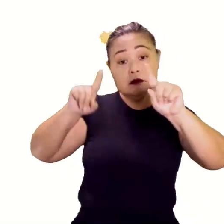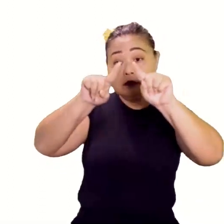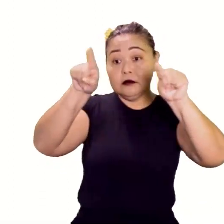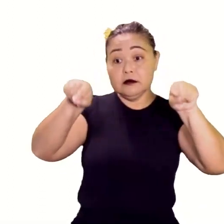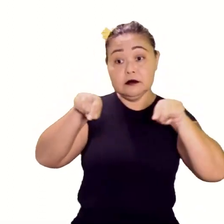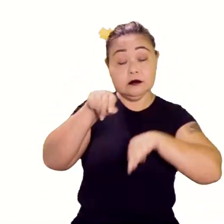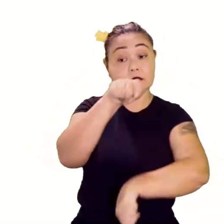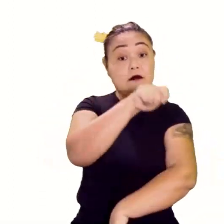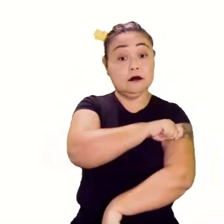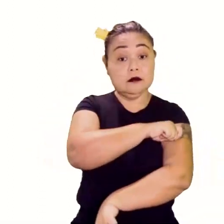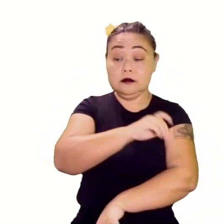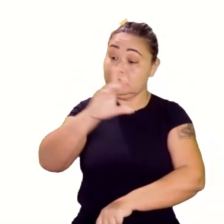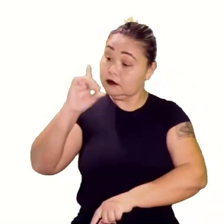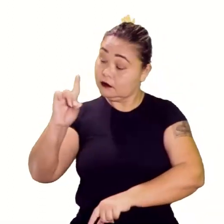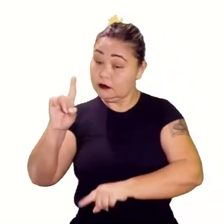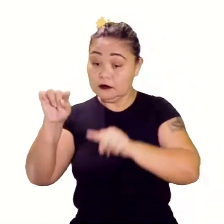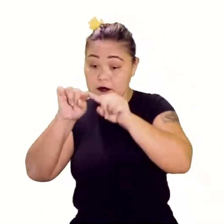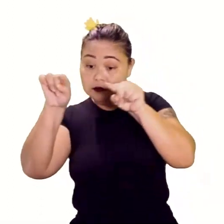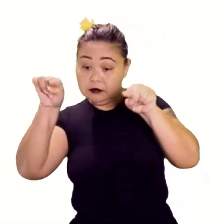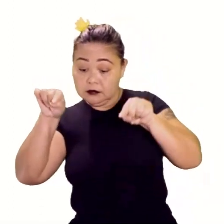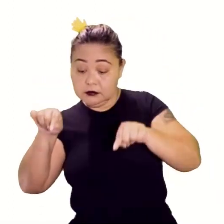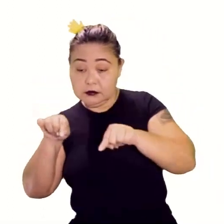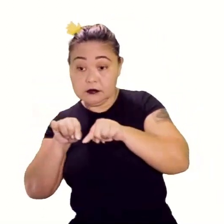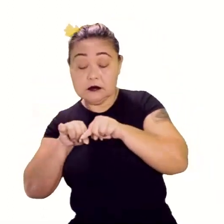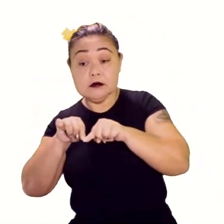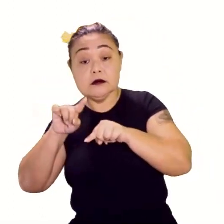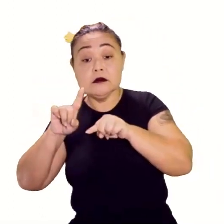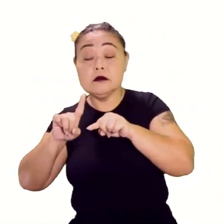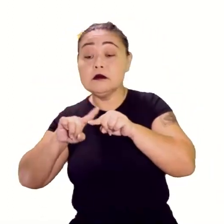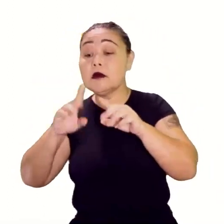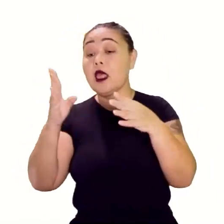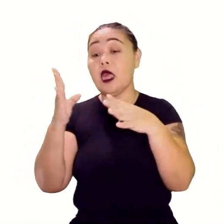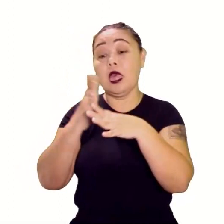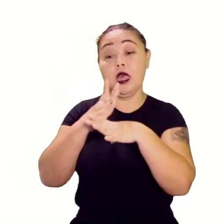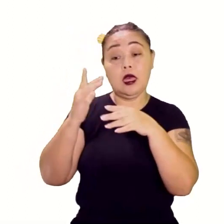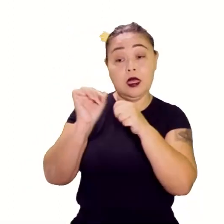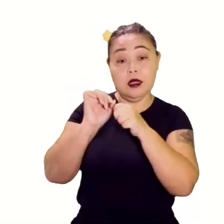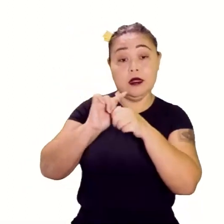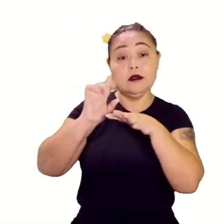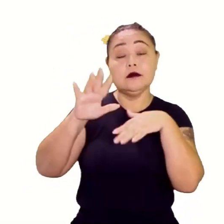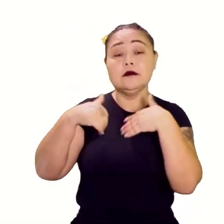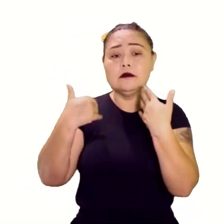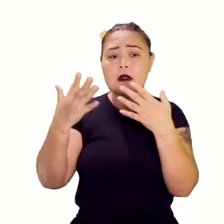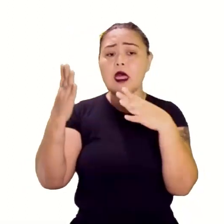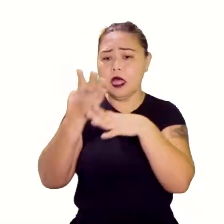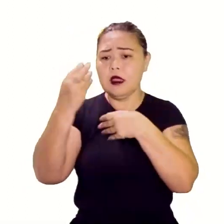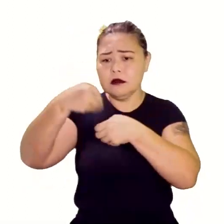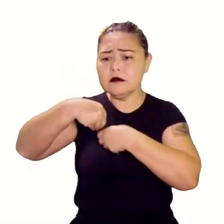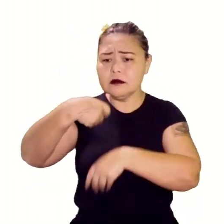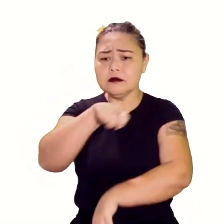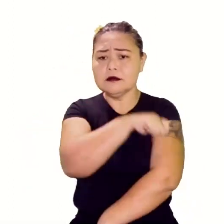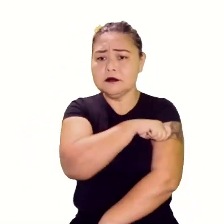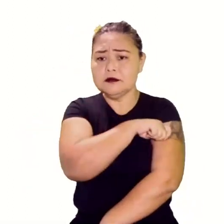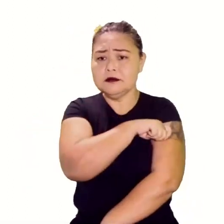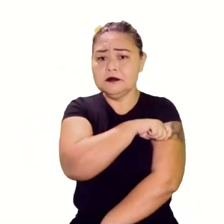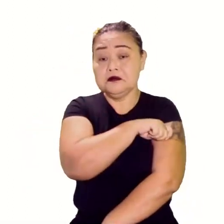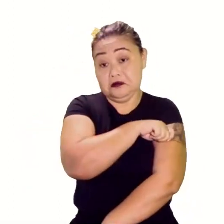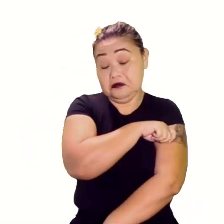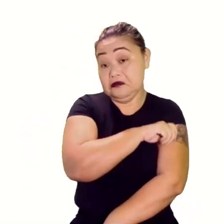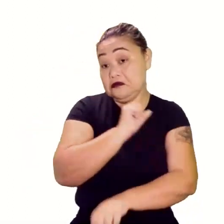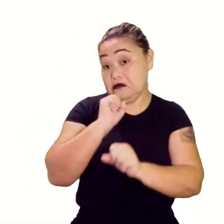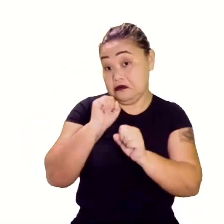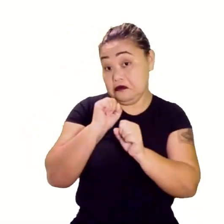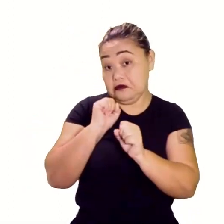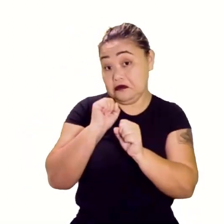dos alunos e D é o conjunto dos distraídos. Mas os distraídos também são alunos?